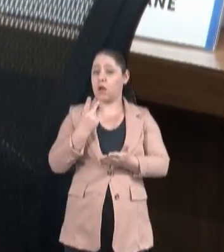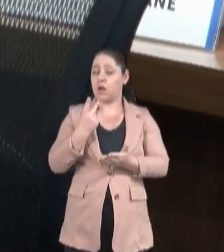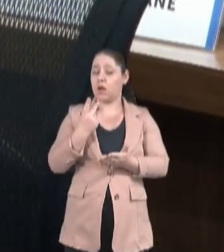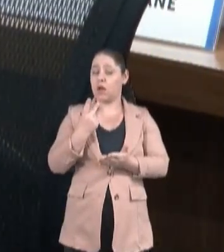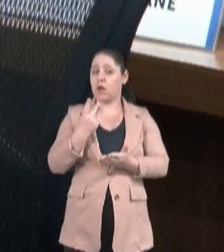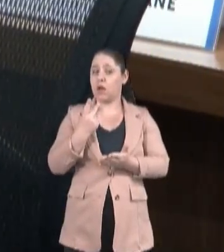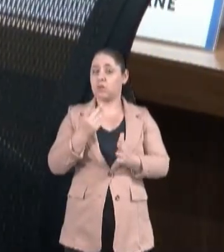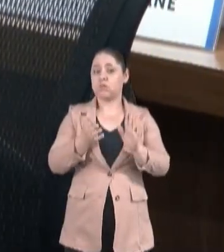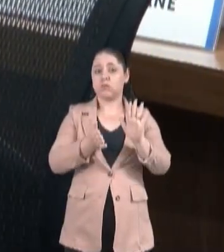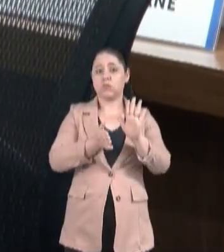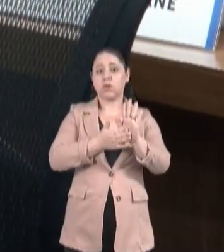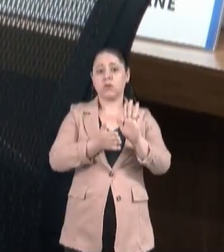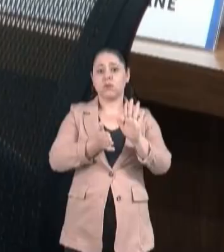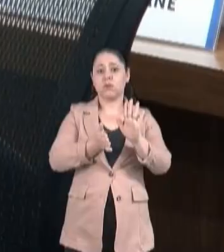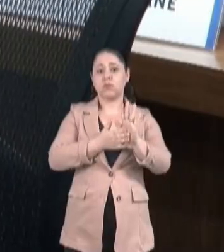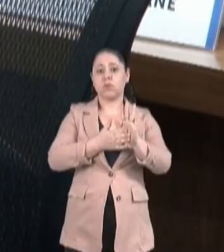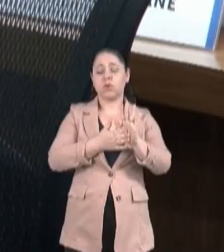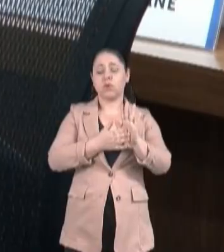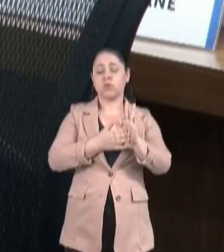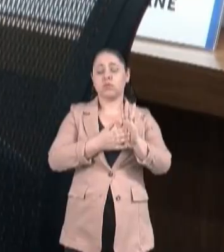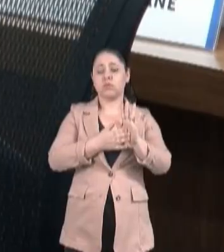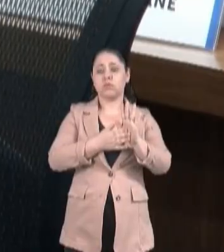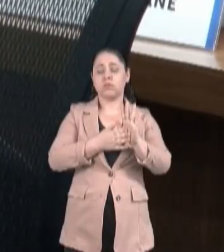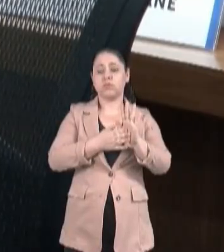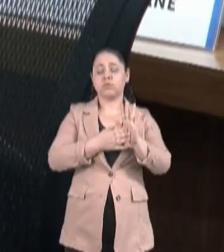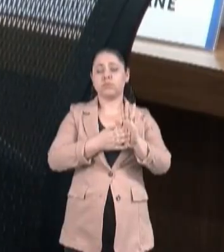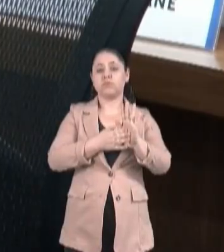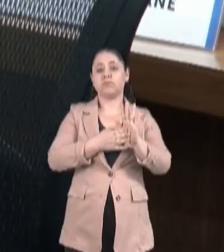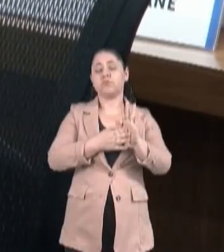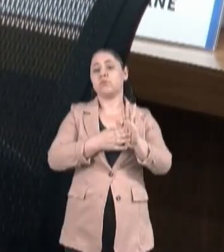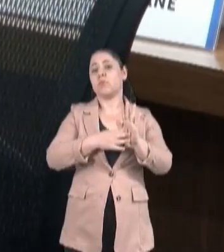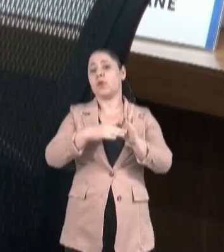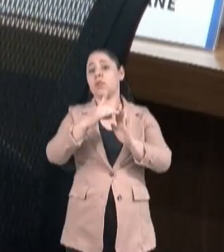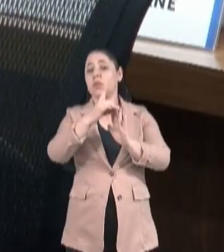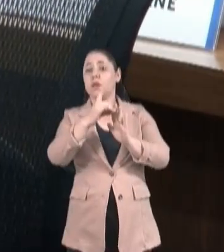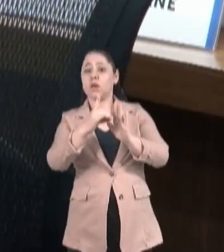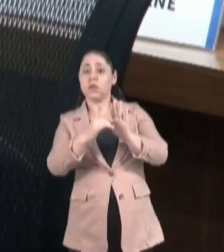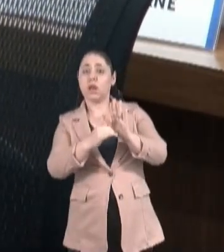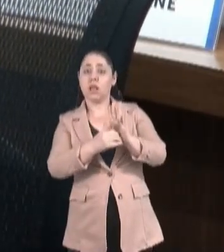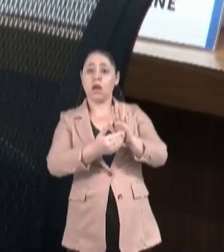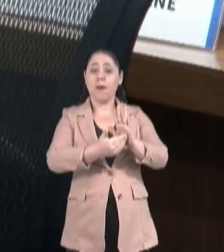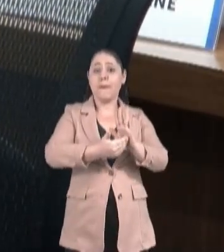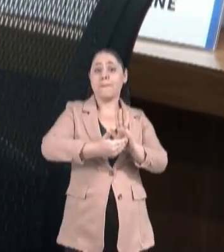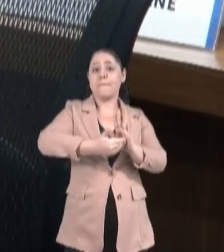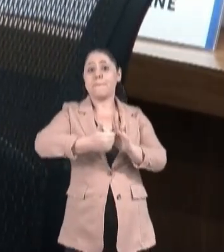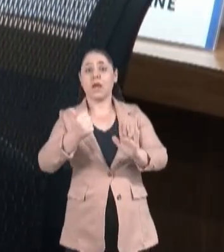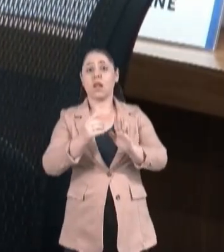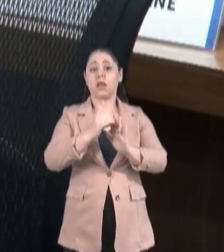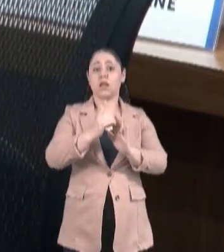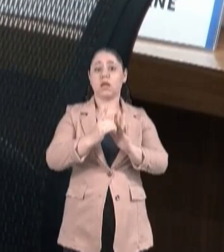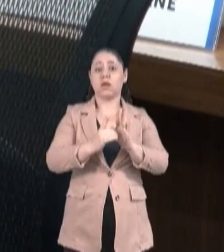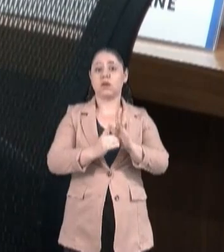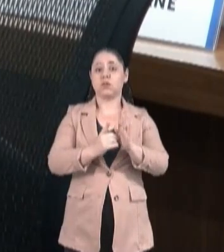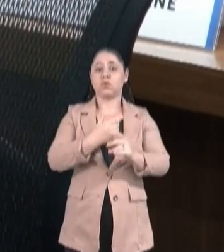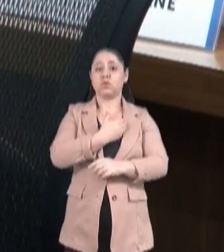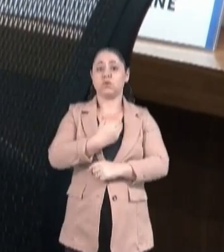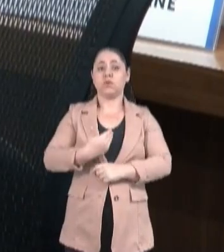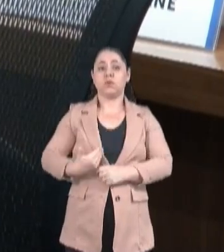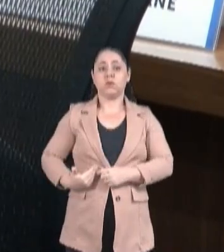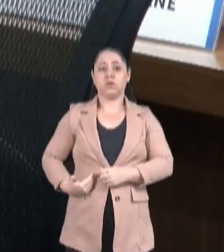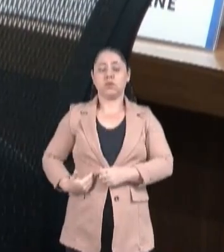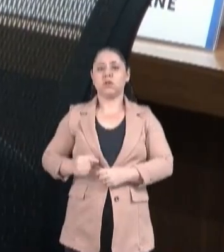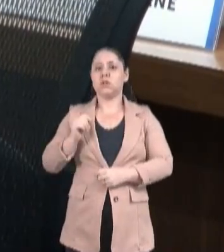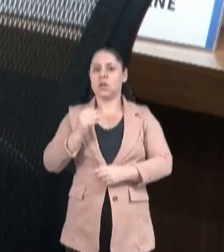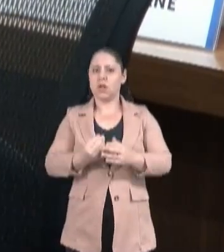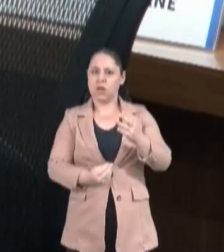deputado propondo um projeto de decreto legislativo para assustar o decreto do